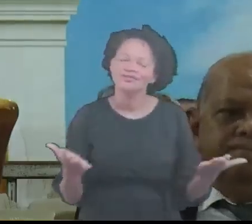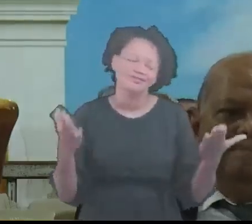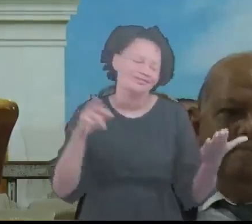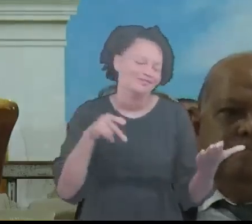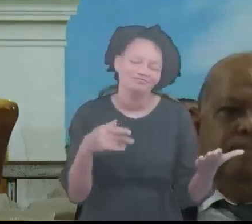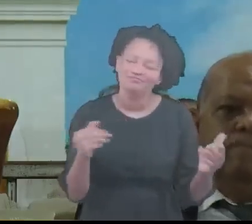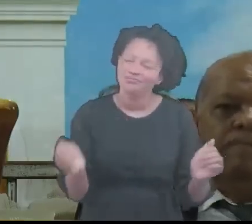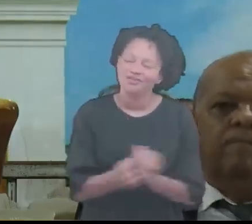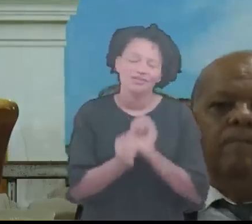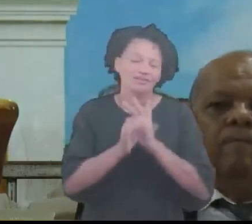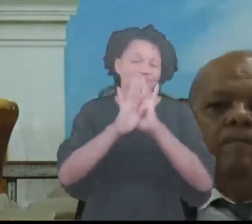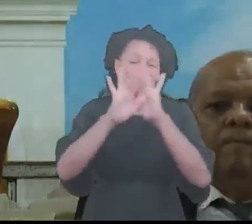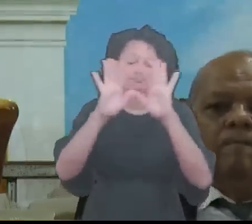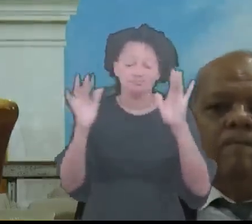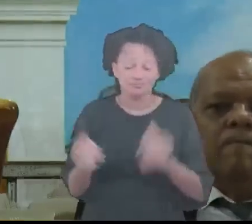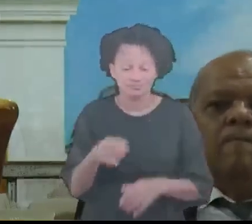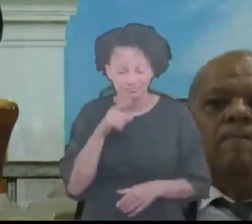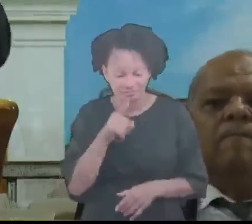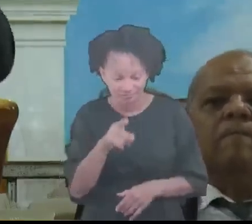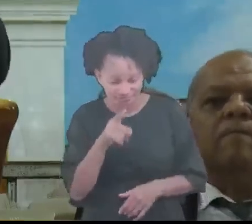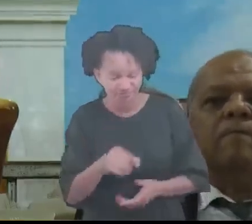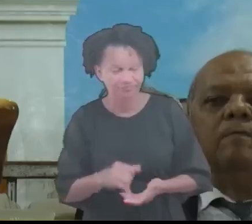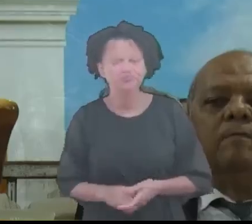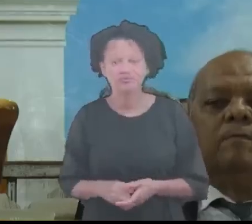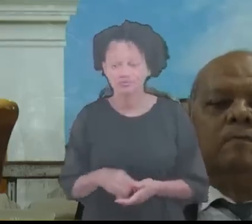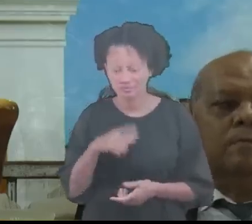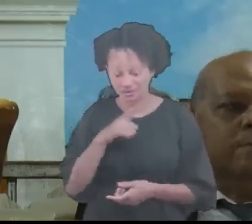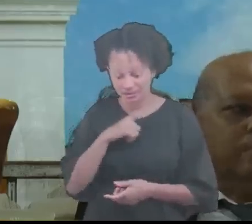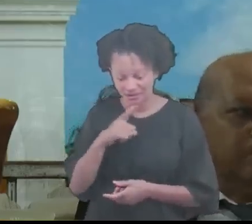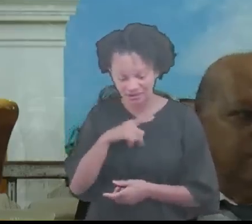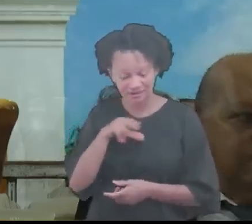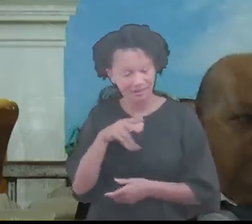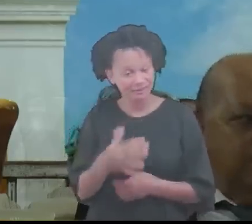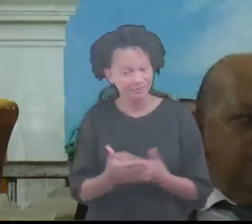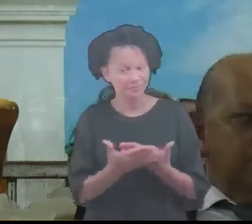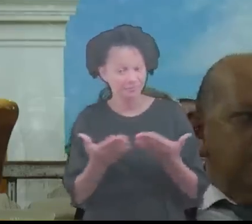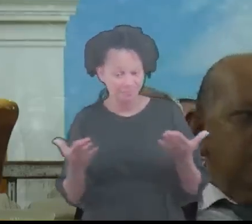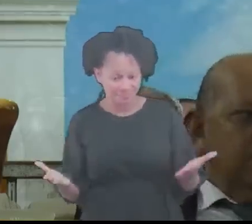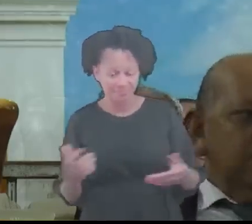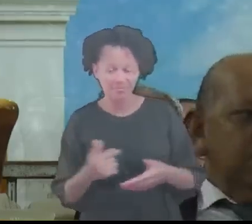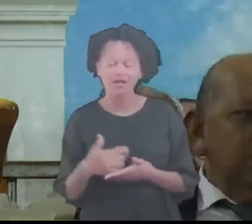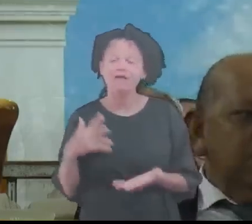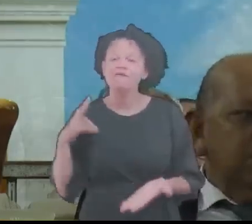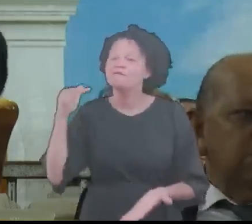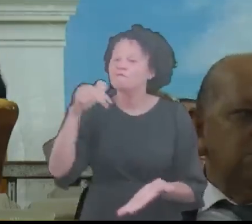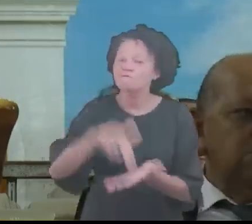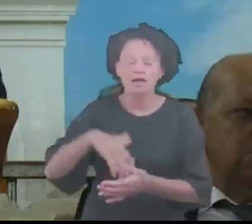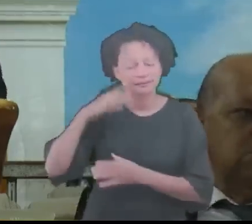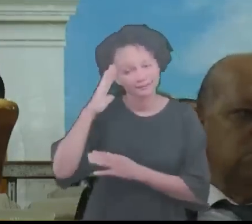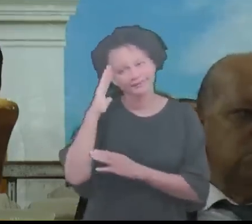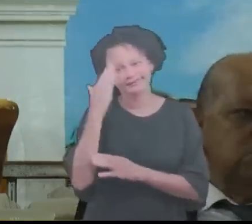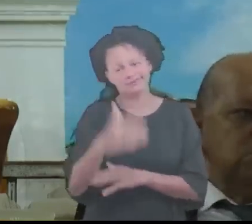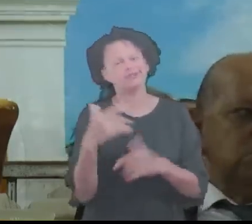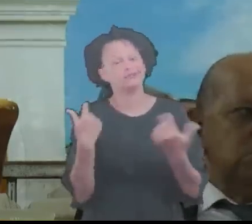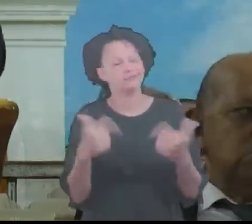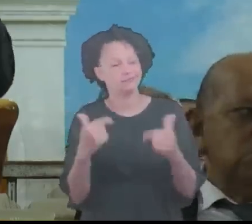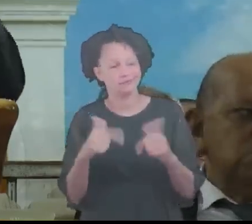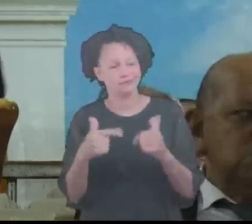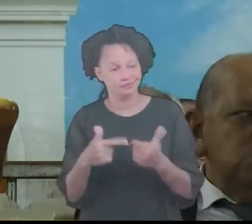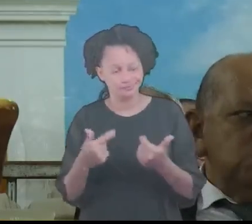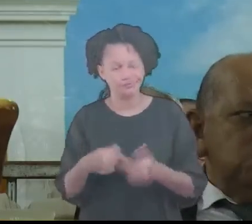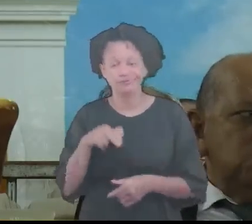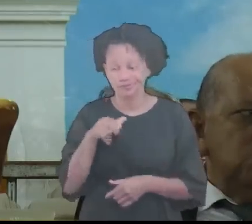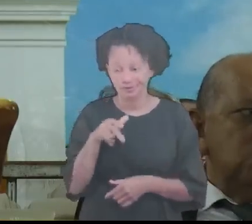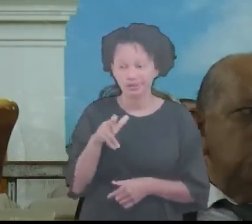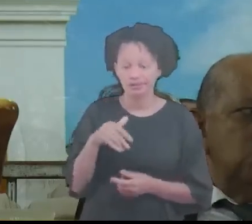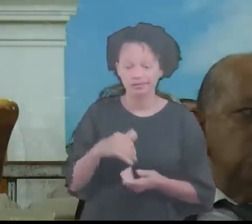coisa gloriosa! Vocês que deixaram, tem irmãos aqui que veio direto do trabalho. Nesta noite tem irmão